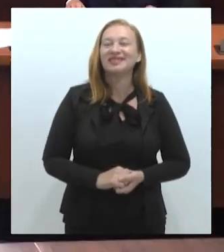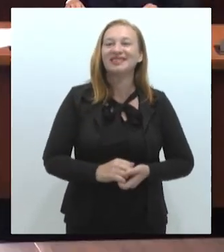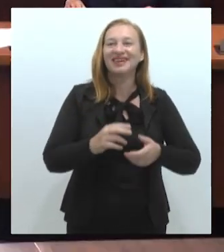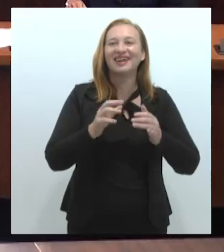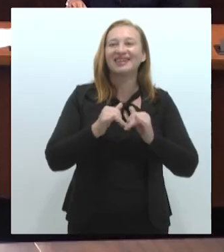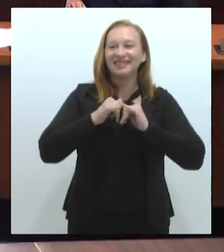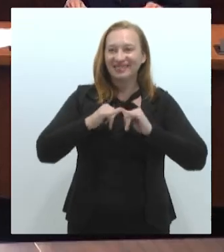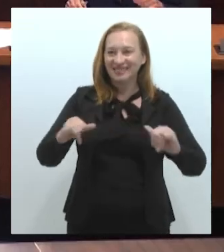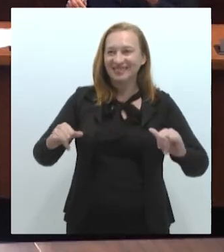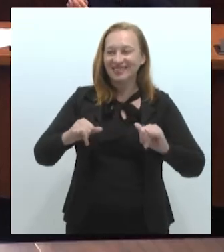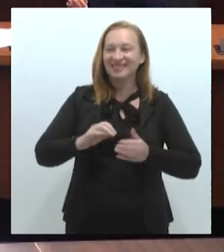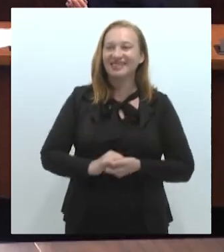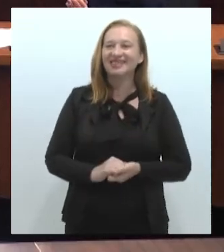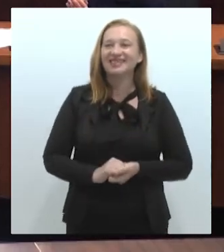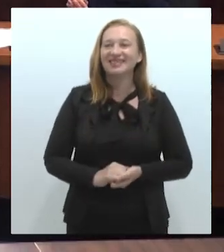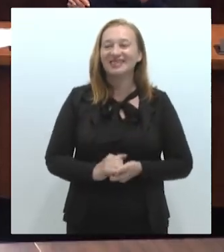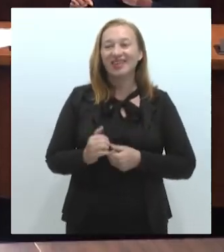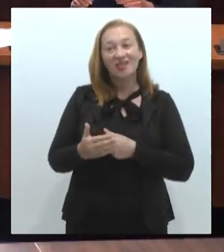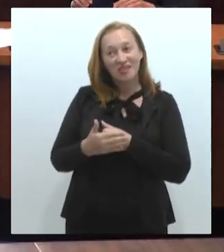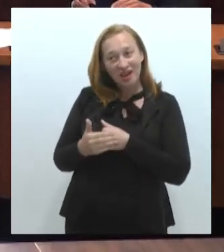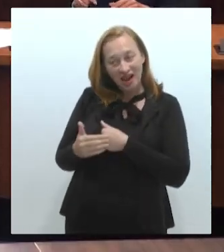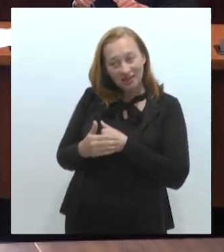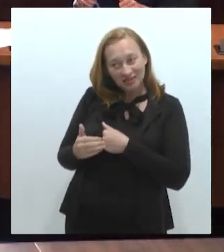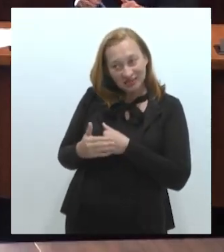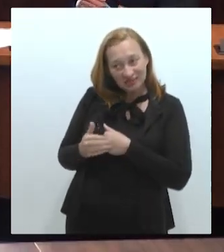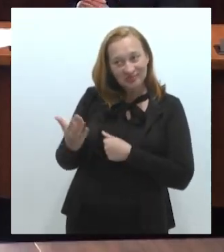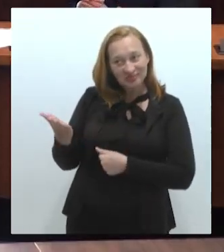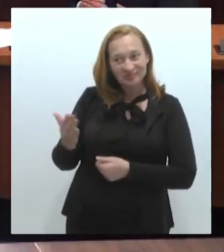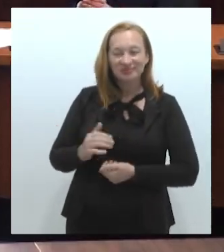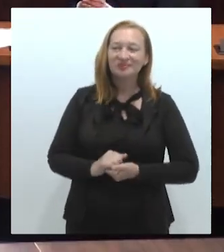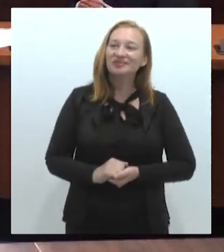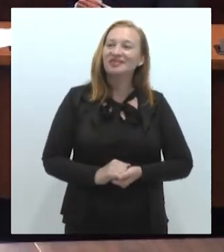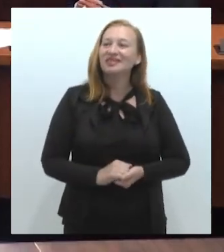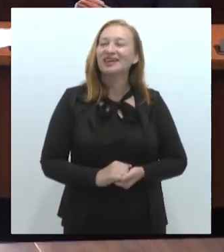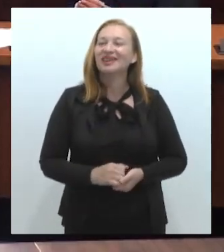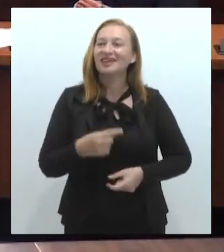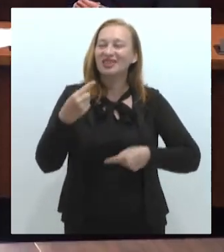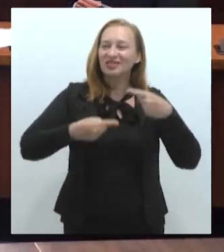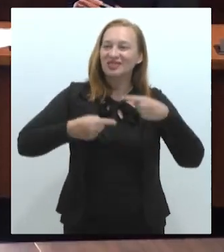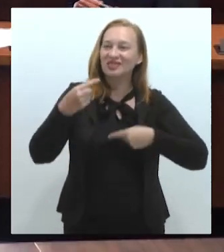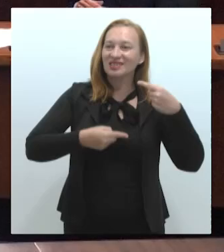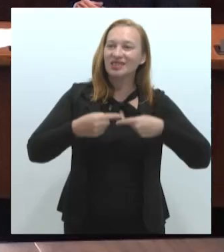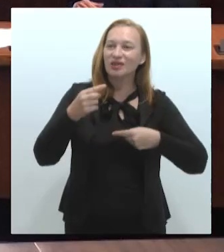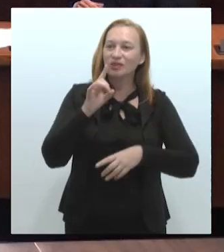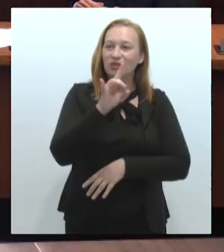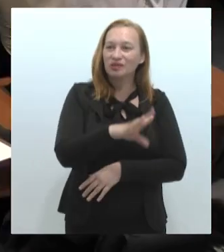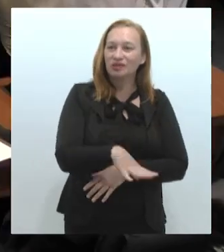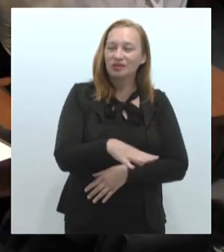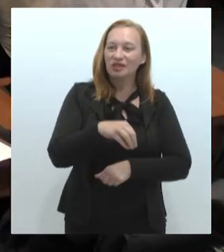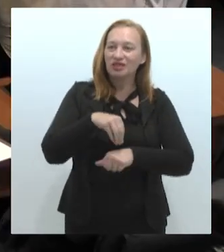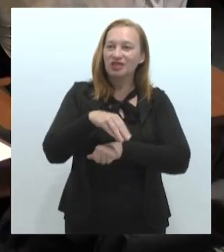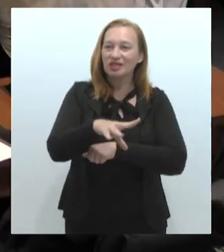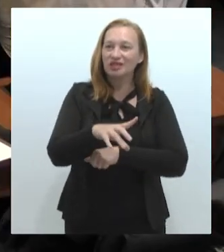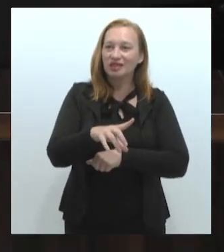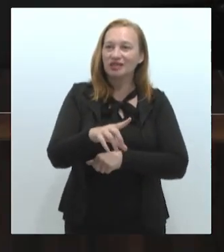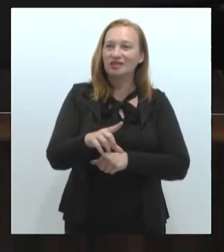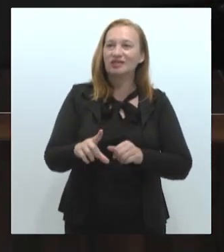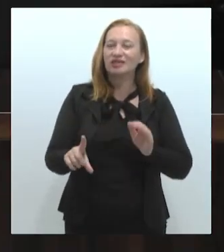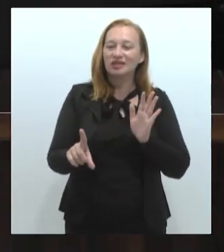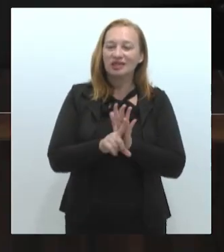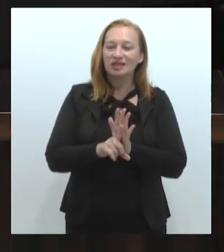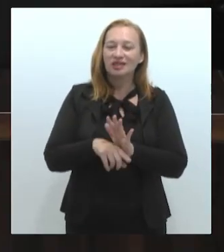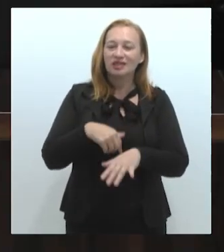Anuncio. Olha o carinho, gente, olha o excesso do carinho. Em discussão única, indicação legislativa